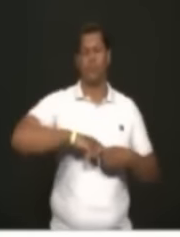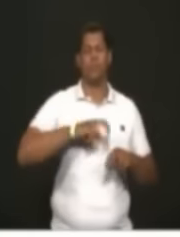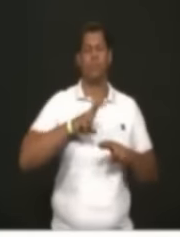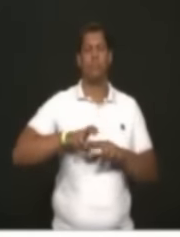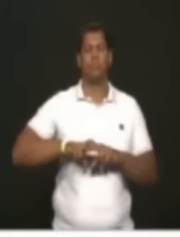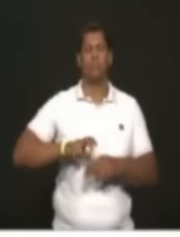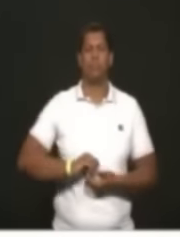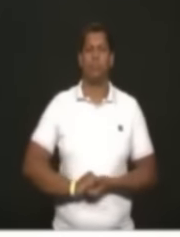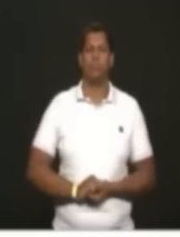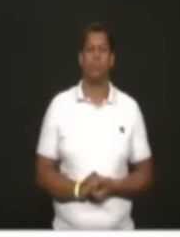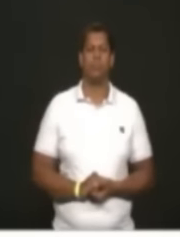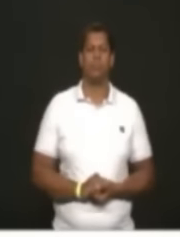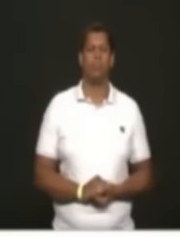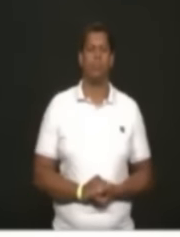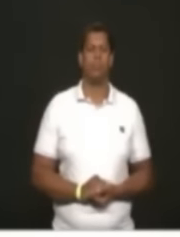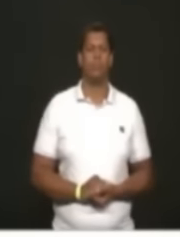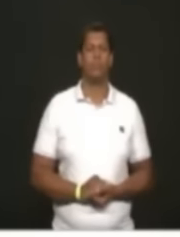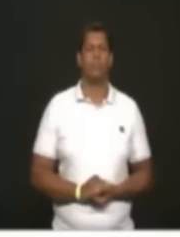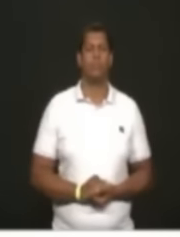o bloco.